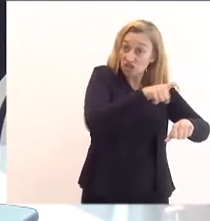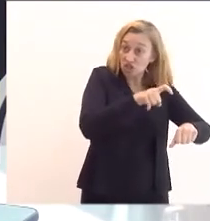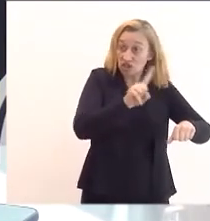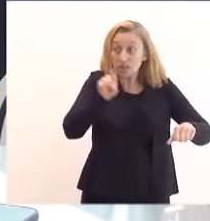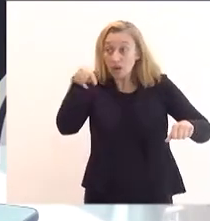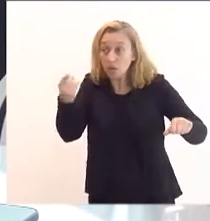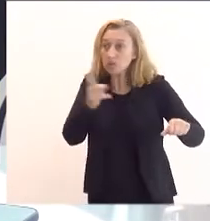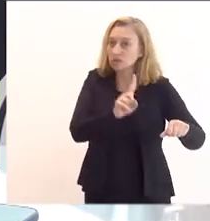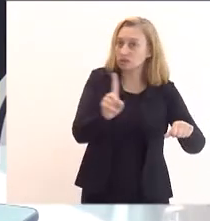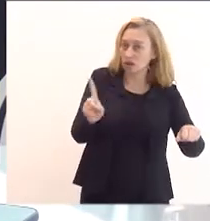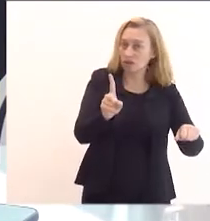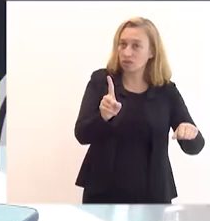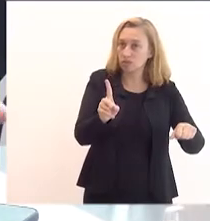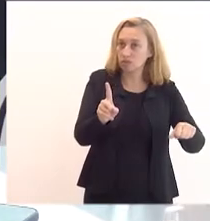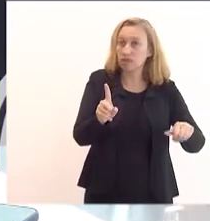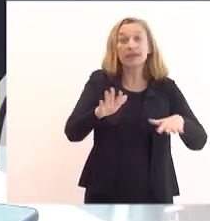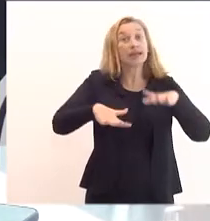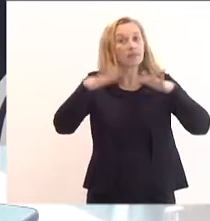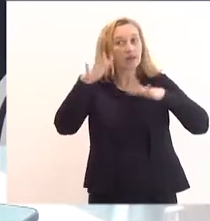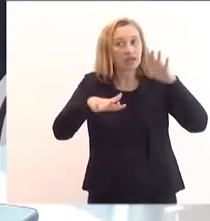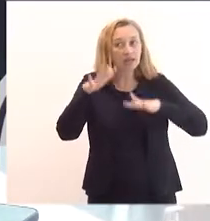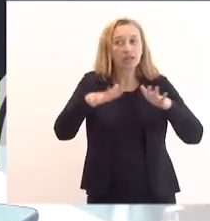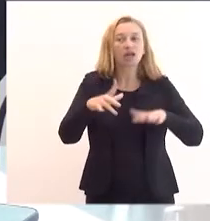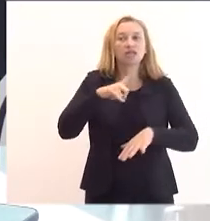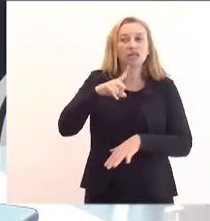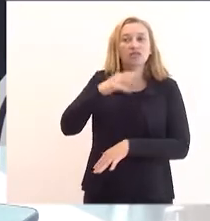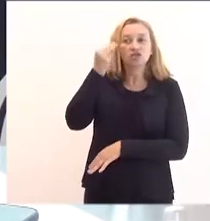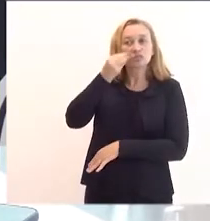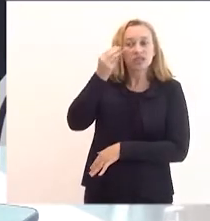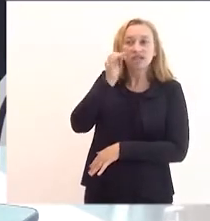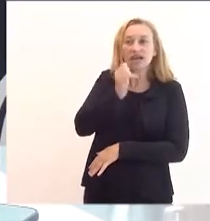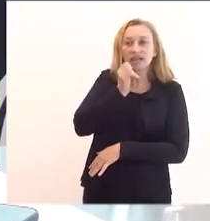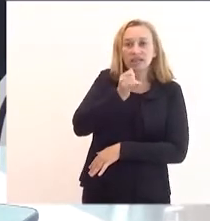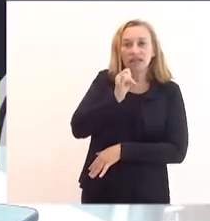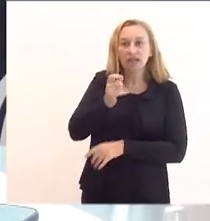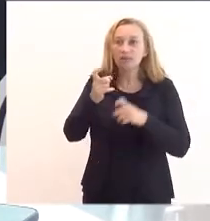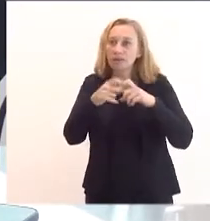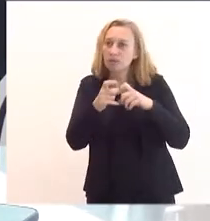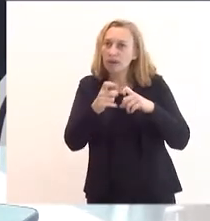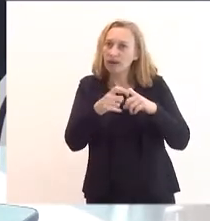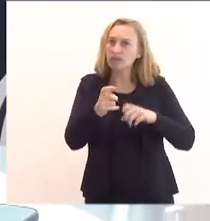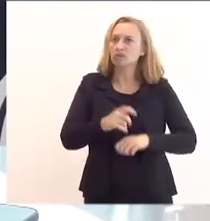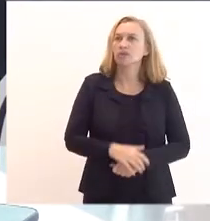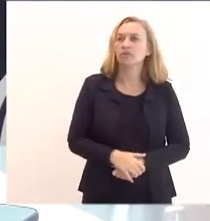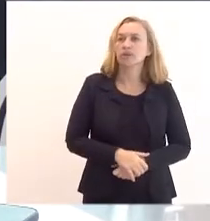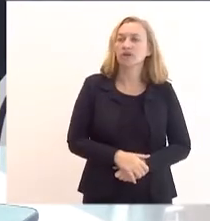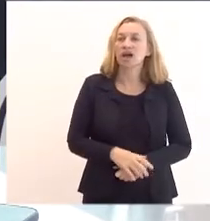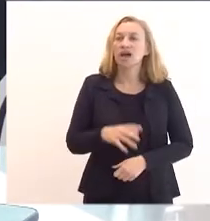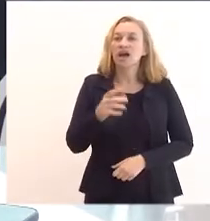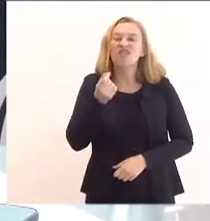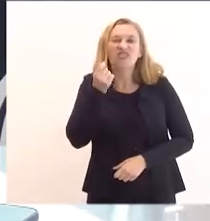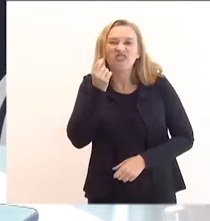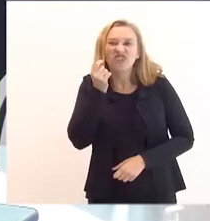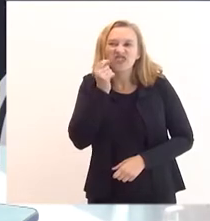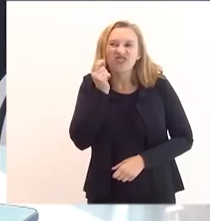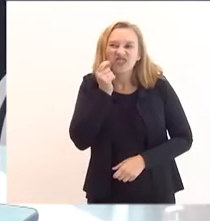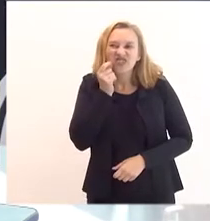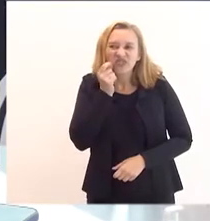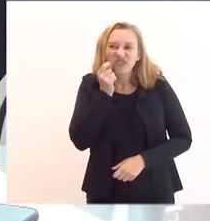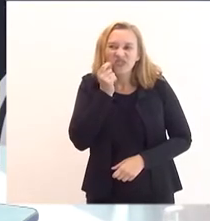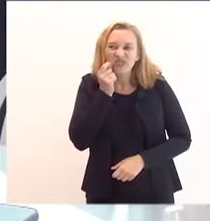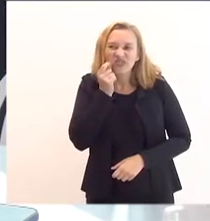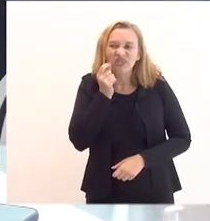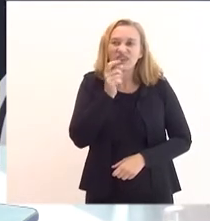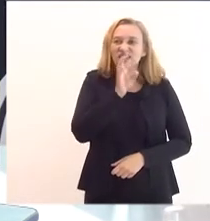não. Eu vi uma experiência relatada por um médico, feito com ratos, com um